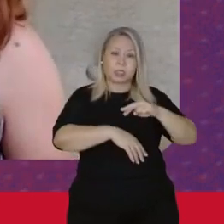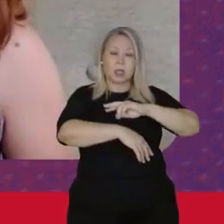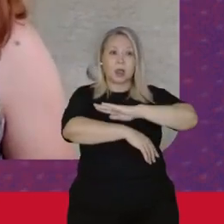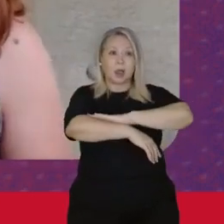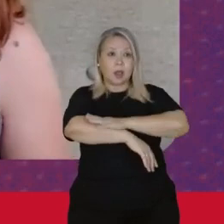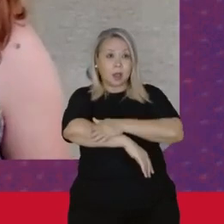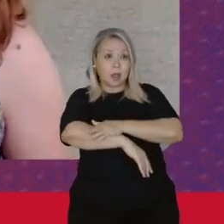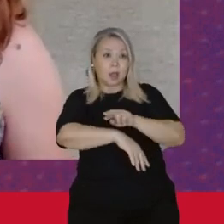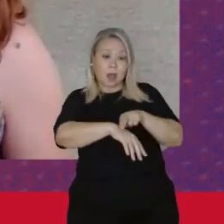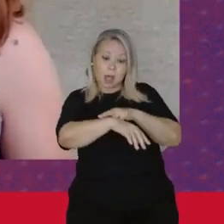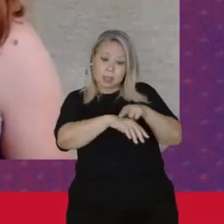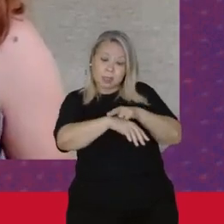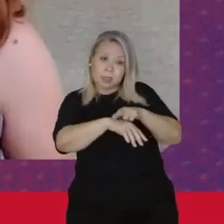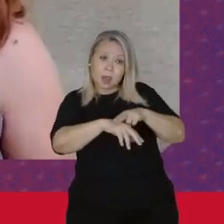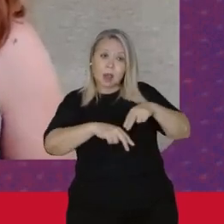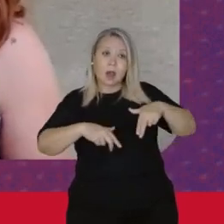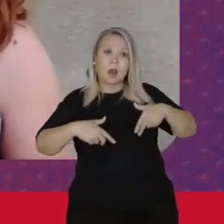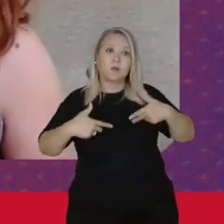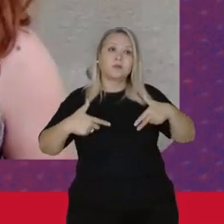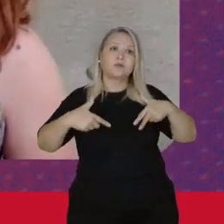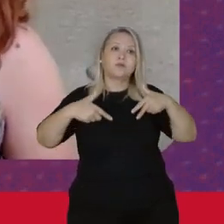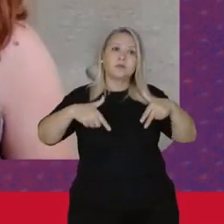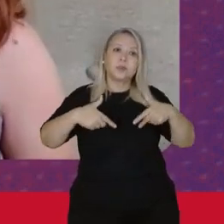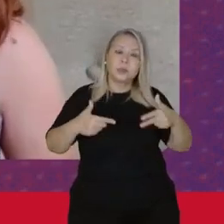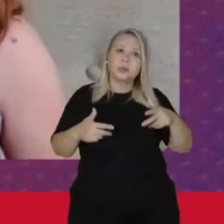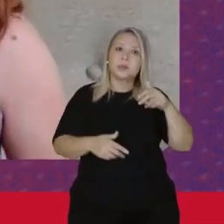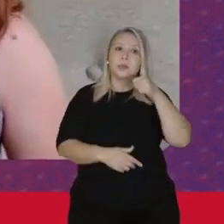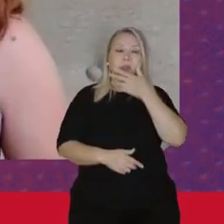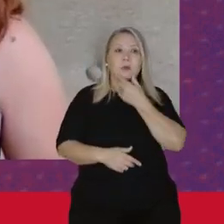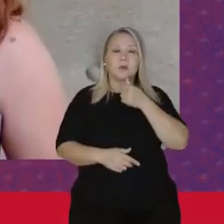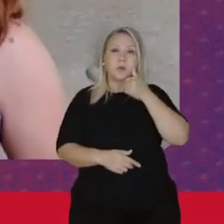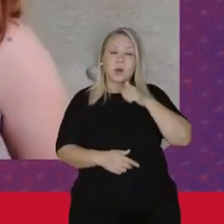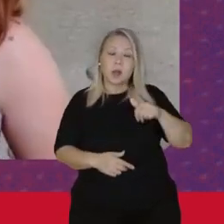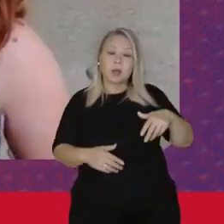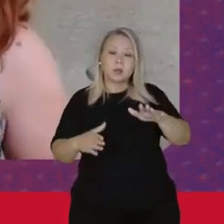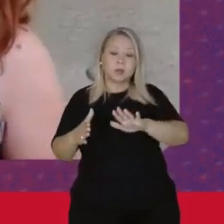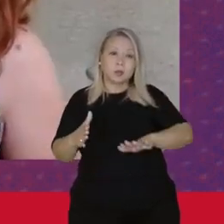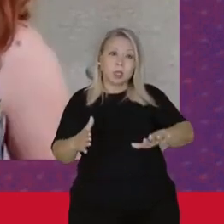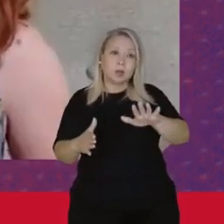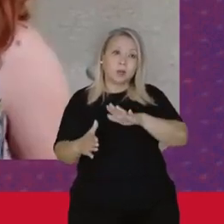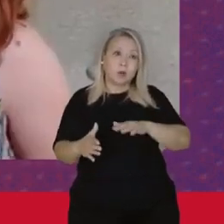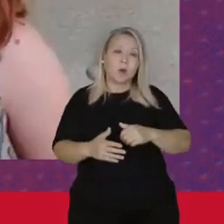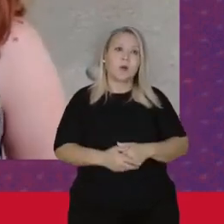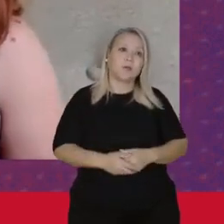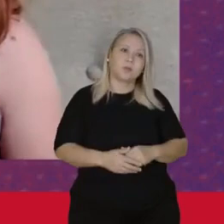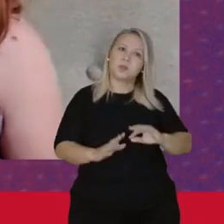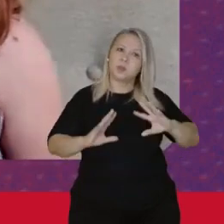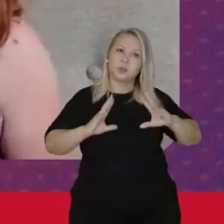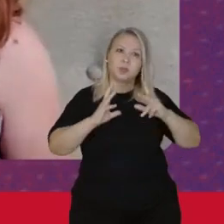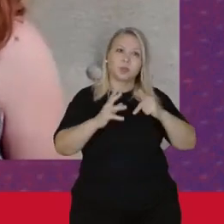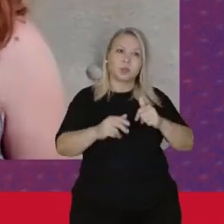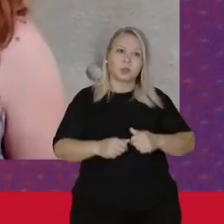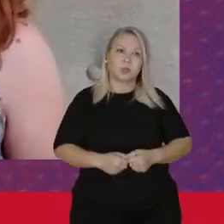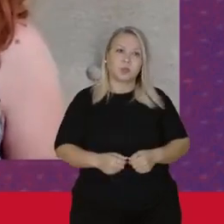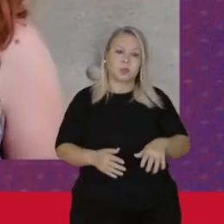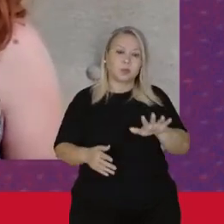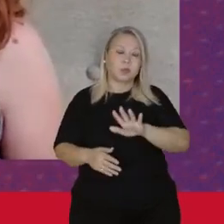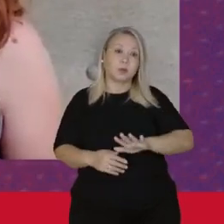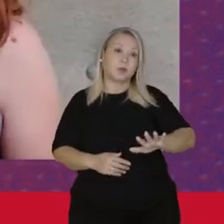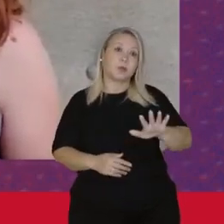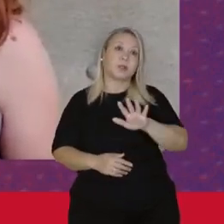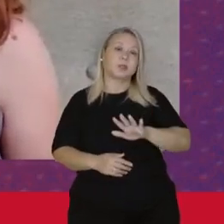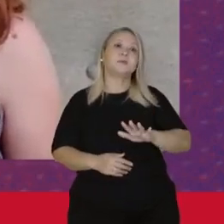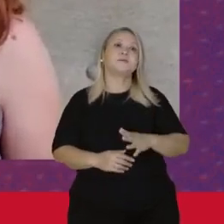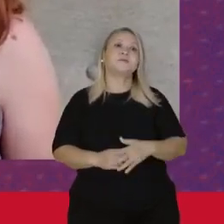o componente de gênero, o componente do território, né, o componente etário. Então, nós vamos dar uma passada também em